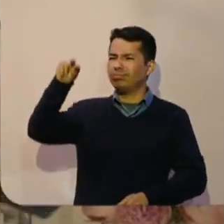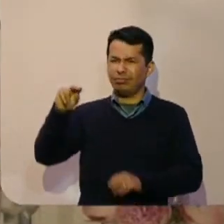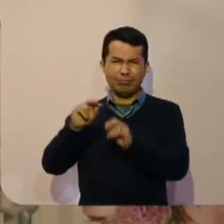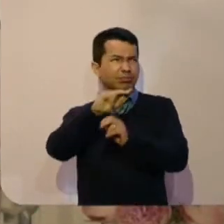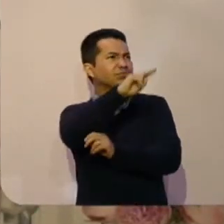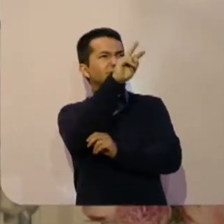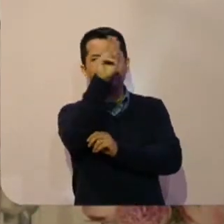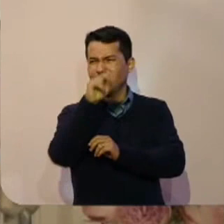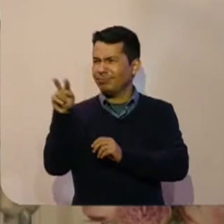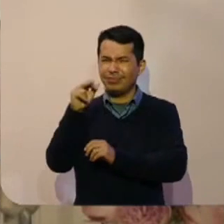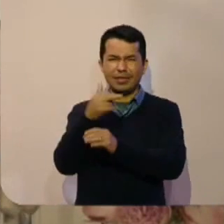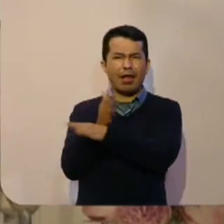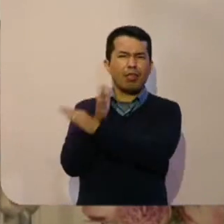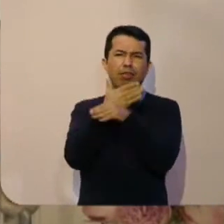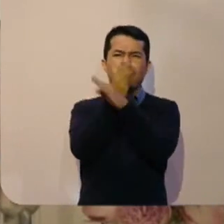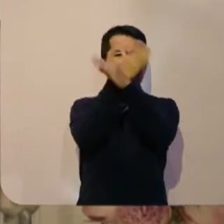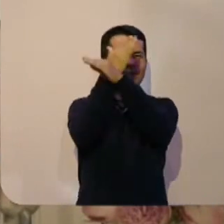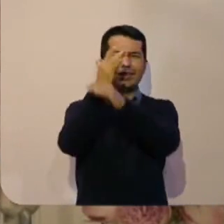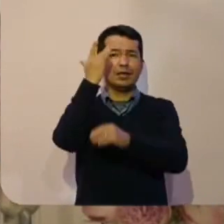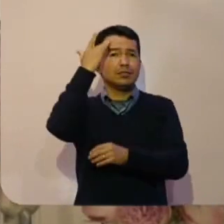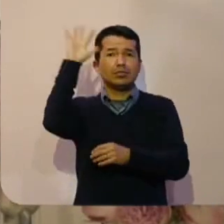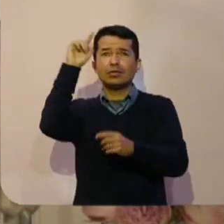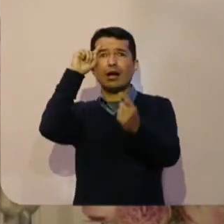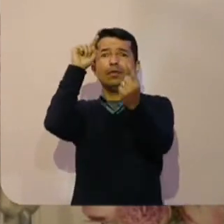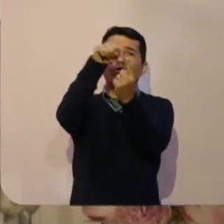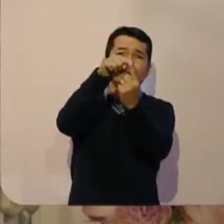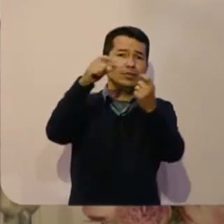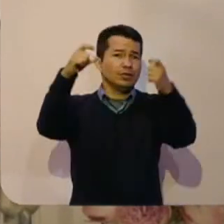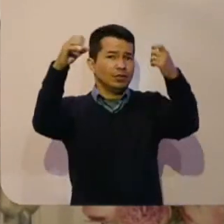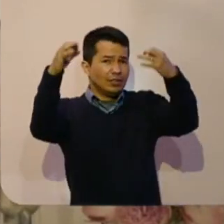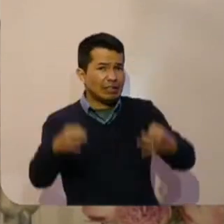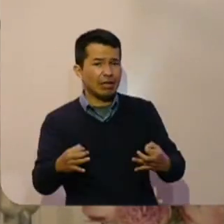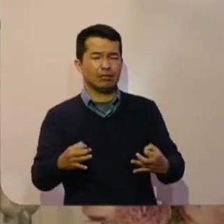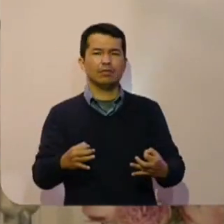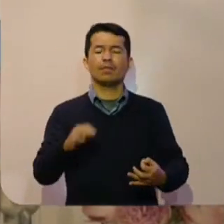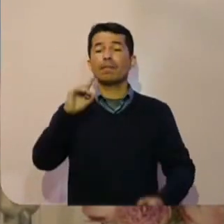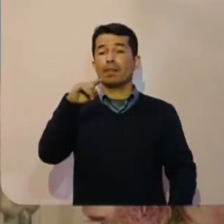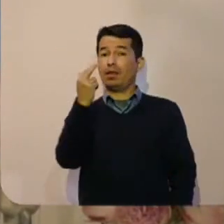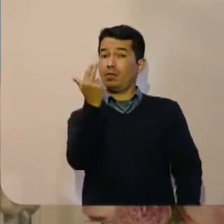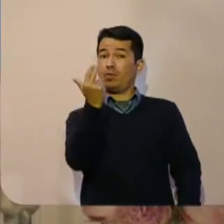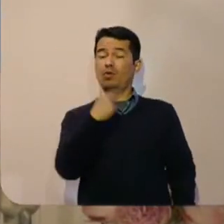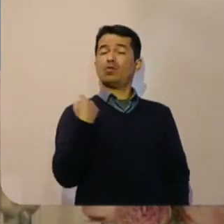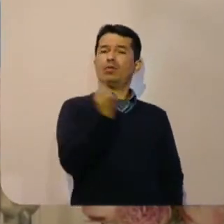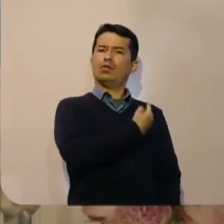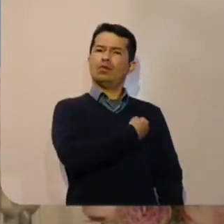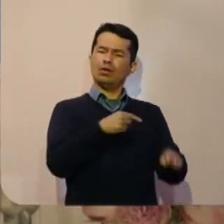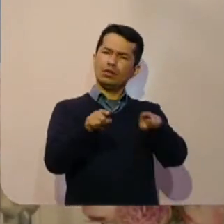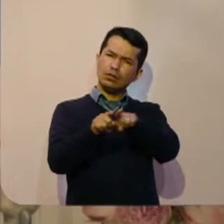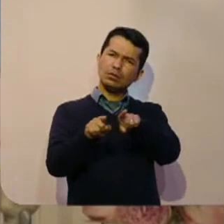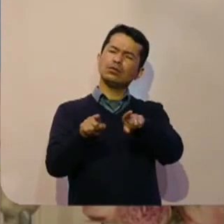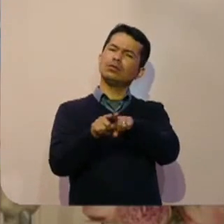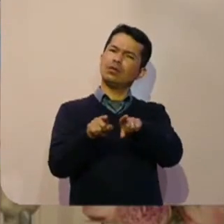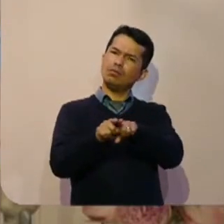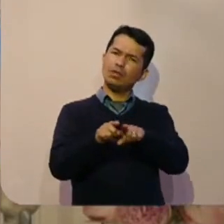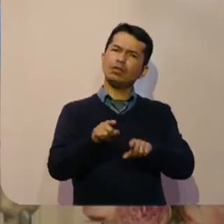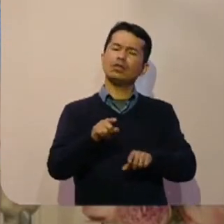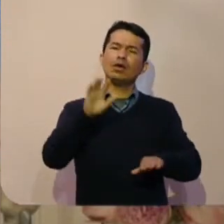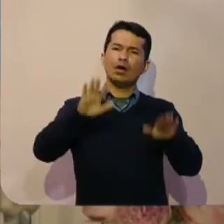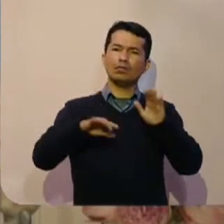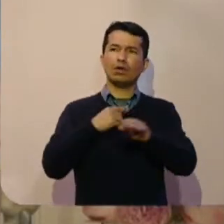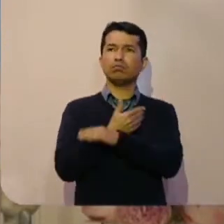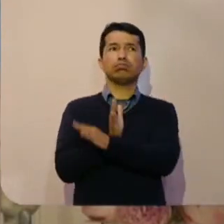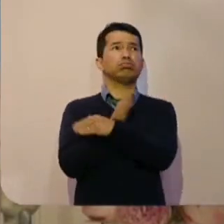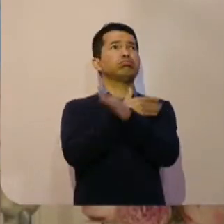está dizendo exatamente isso. Perambulo escurecido, mas não pelo sol. Quer dizer, como se tivesse ofuscada a